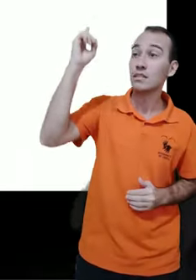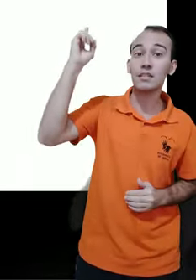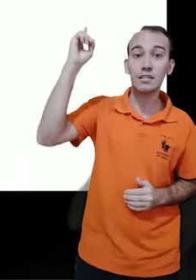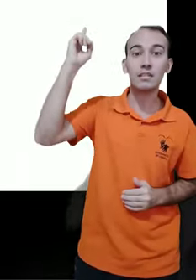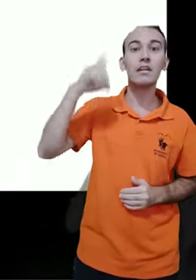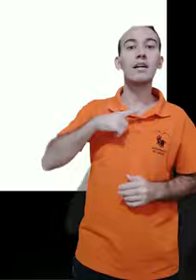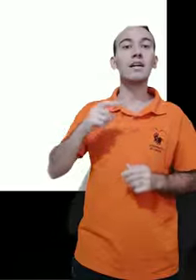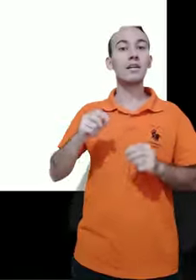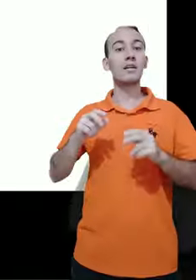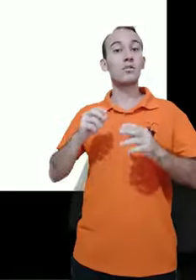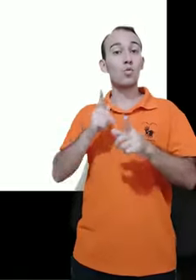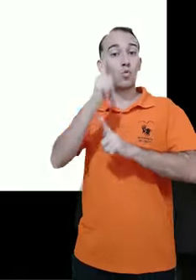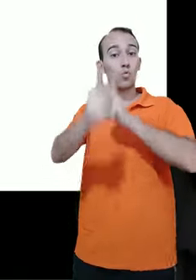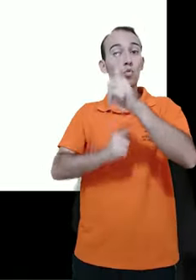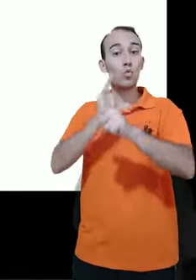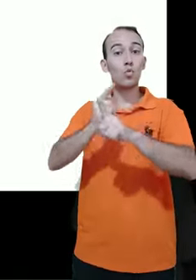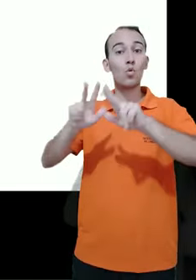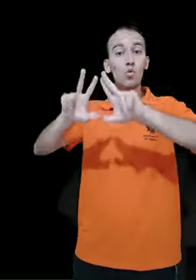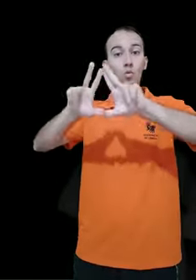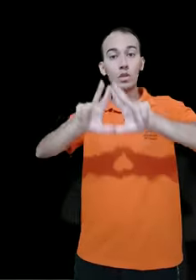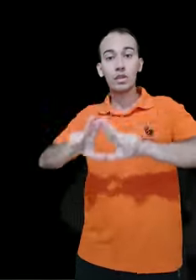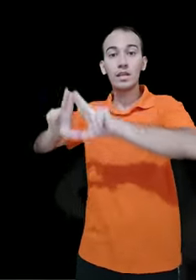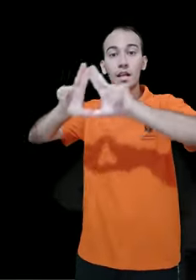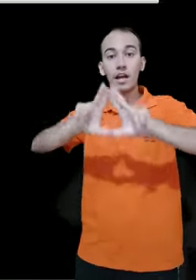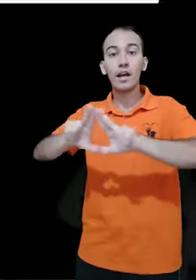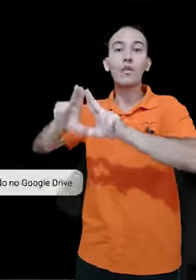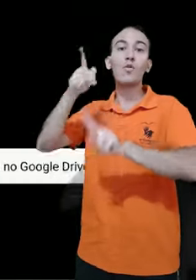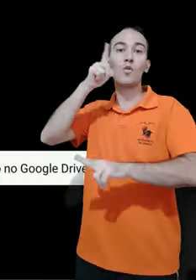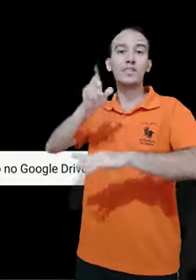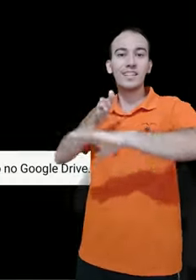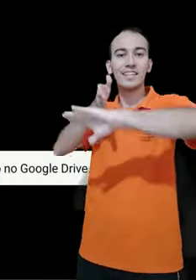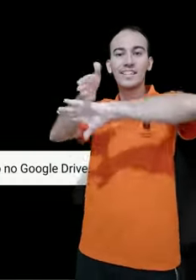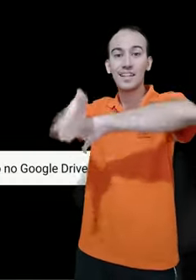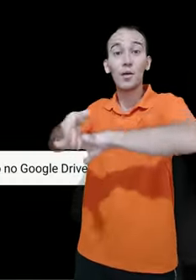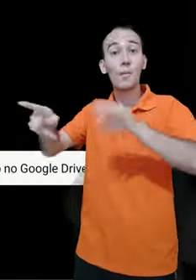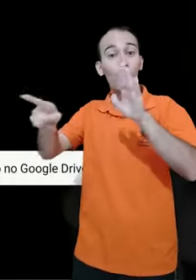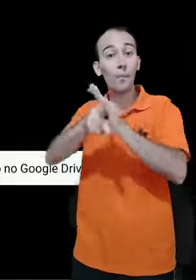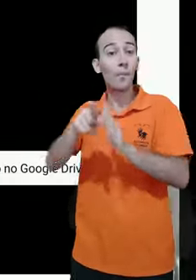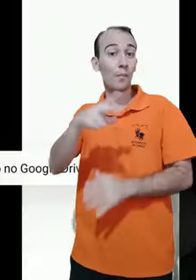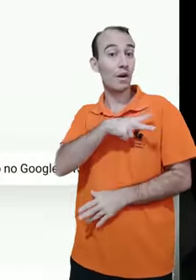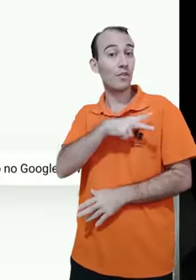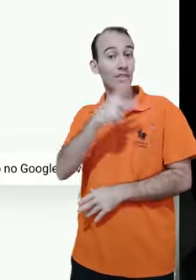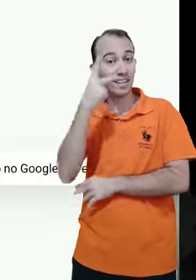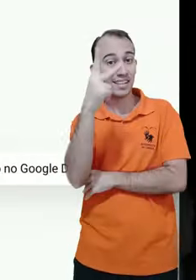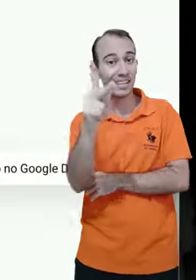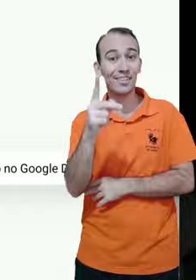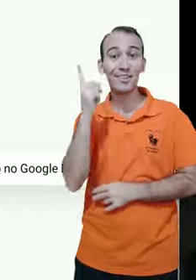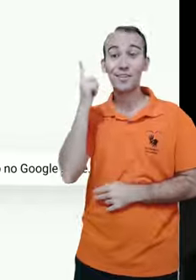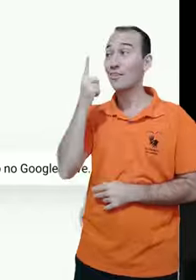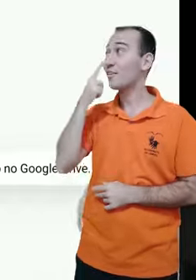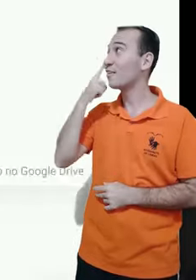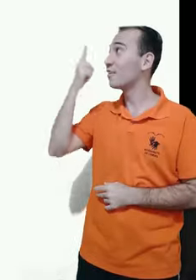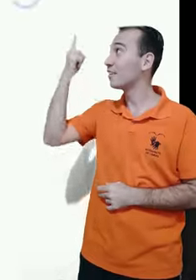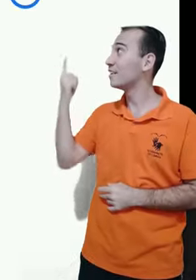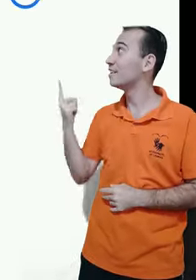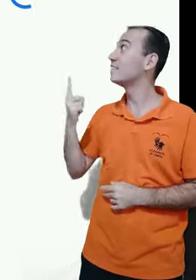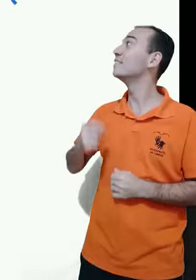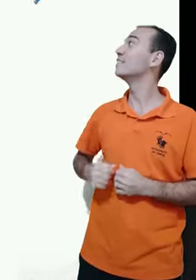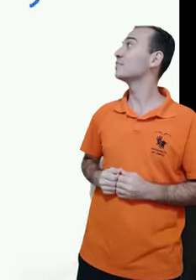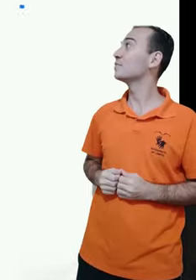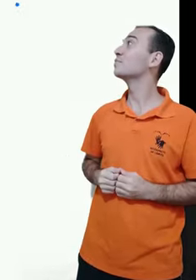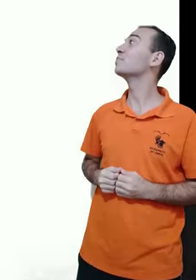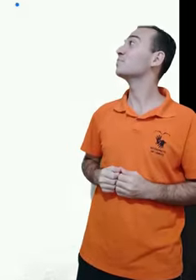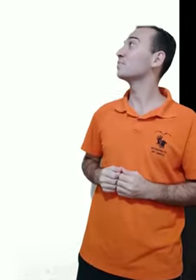clique no ícone Abrir no Google Drive e o documento será aberto automaticamente no aplicativo da Google